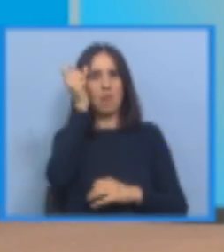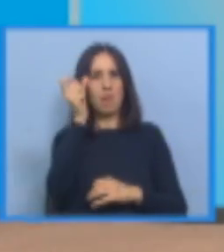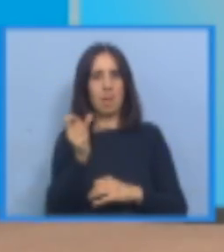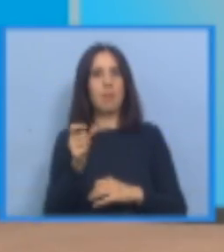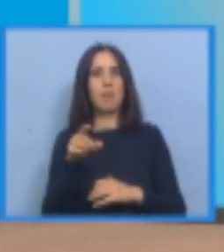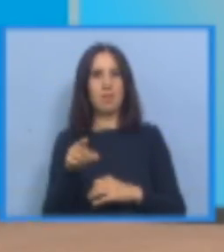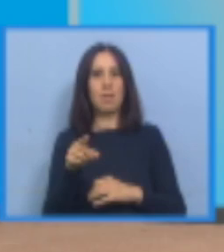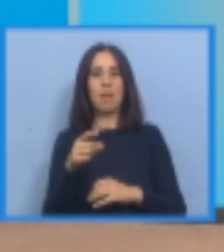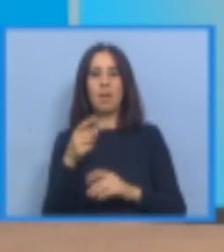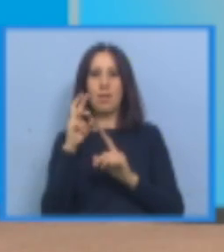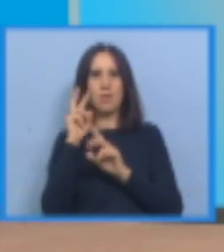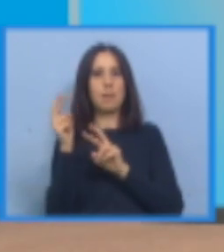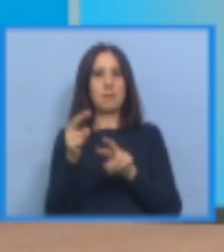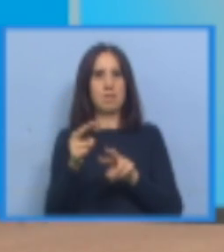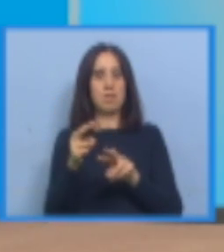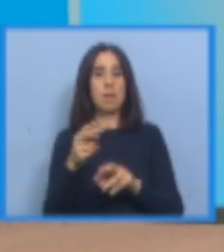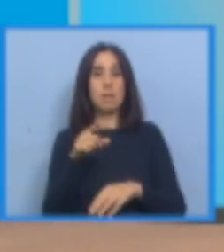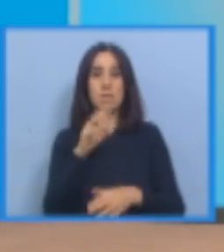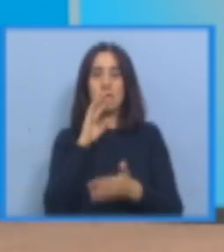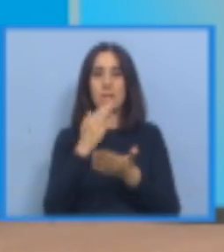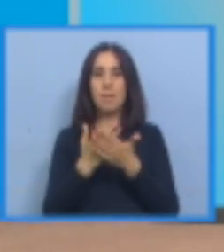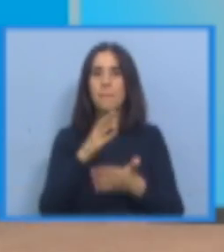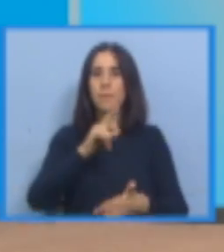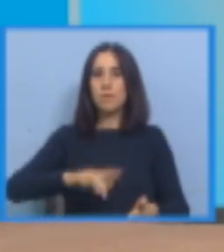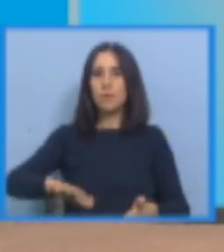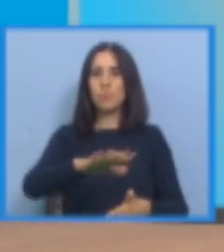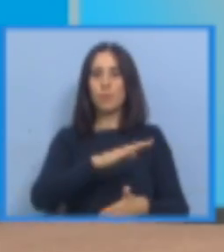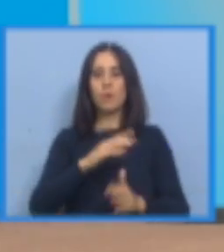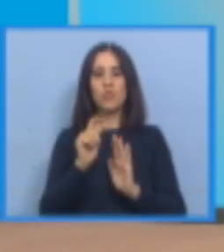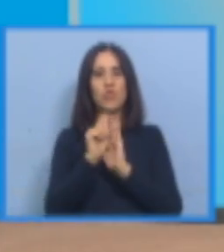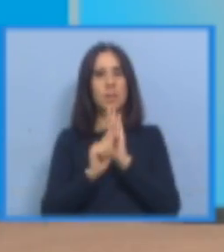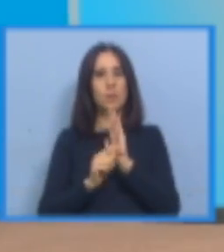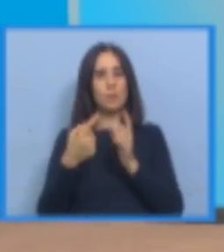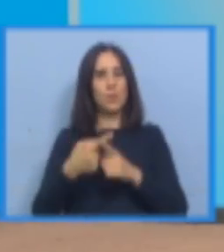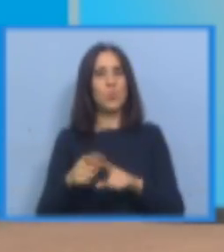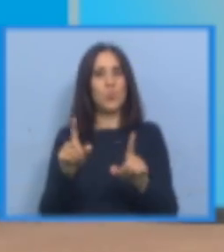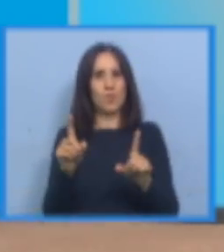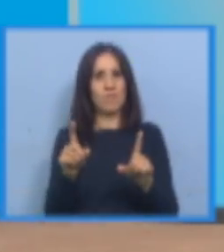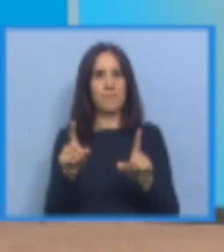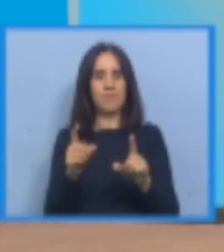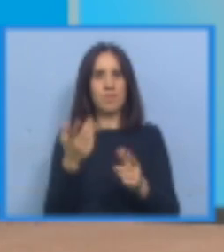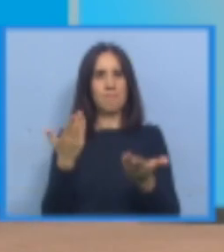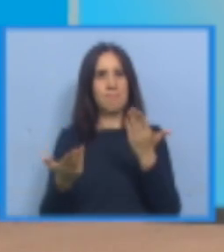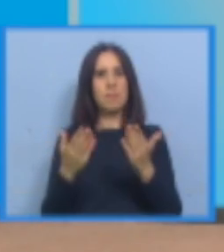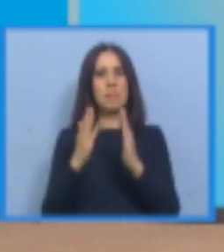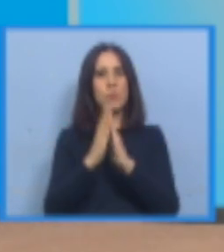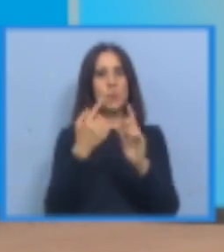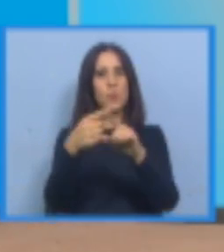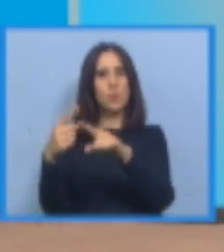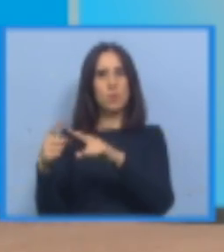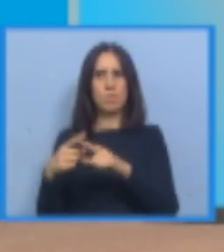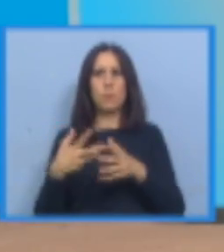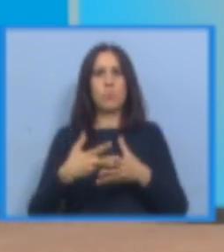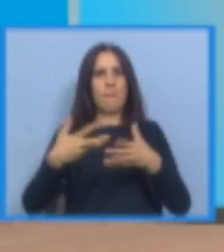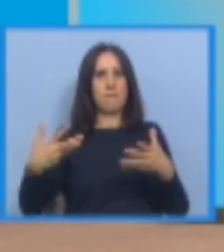vira a sua atenção. E isso faz com que Lisboa ganhe um estatuto muito diferente em relação às outras dioceses. É também uma diocese muito